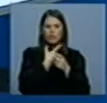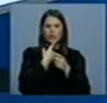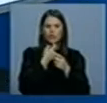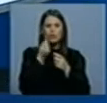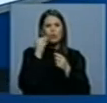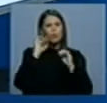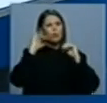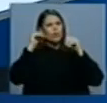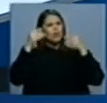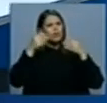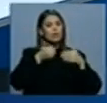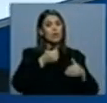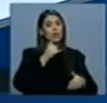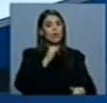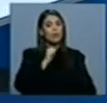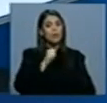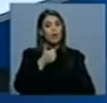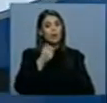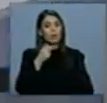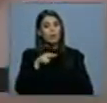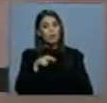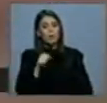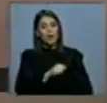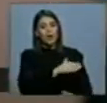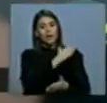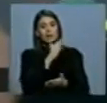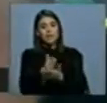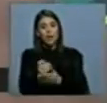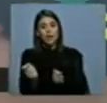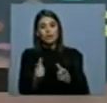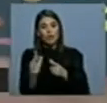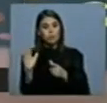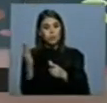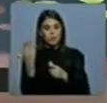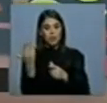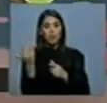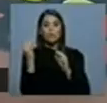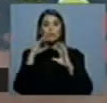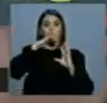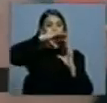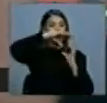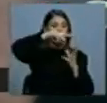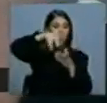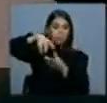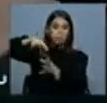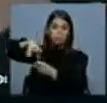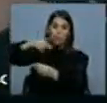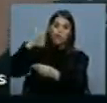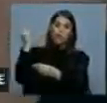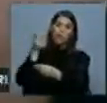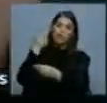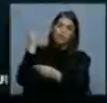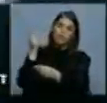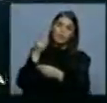começou, desde o Big Bang, passando por as primeiras estrelas, os primeiros planetas, a vida na Terra, como é que surgiu a vida na Terra